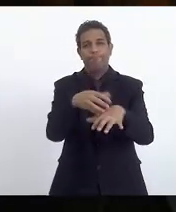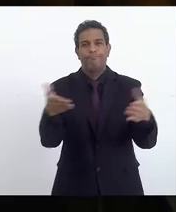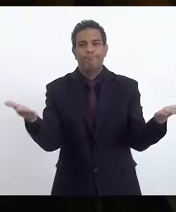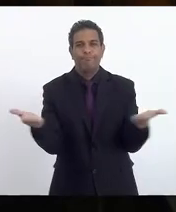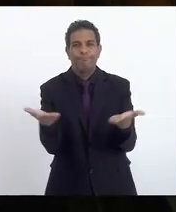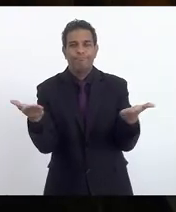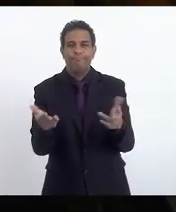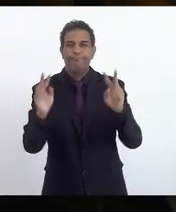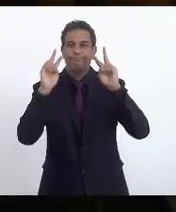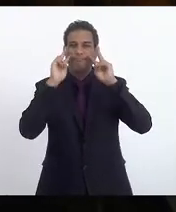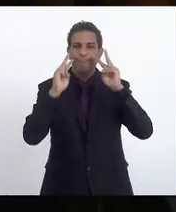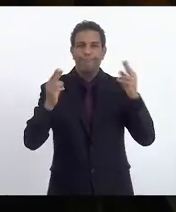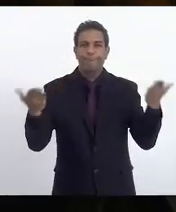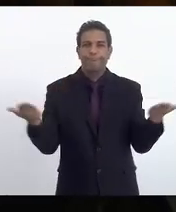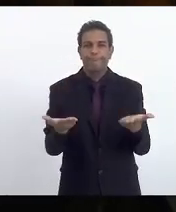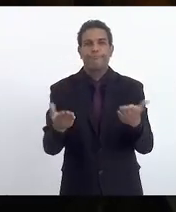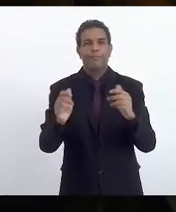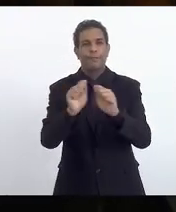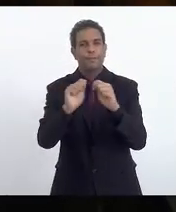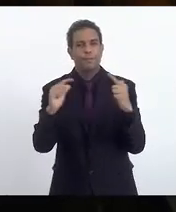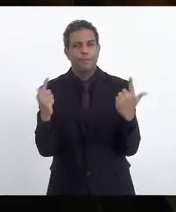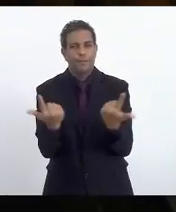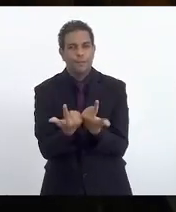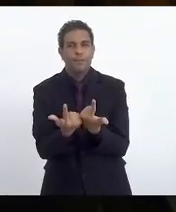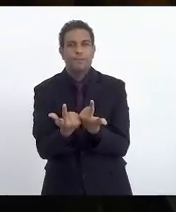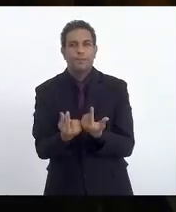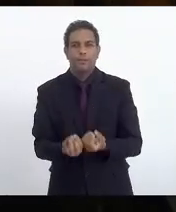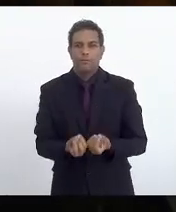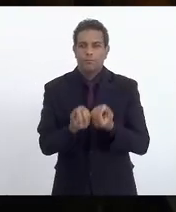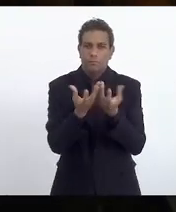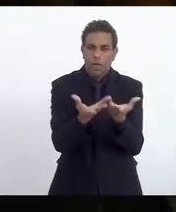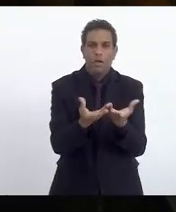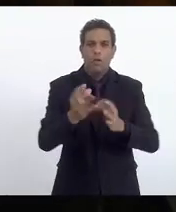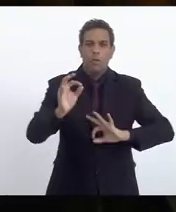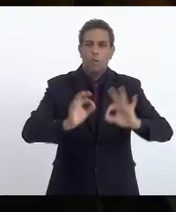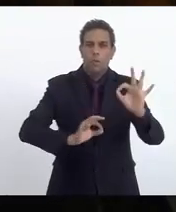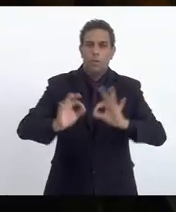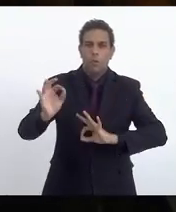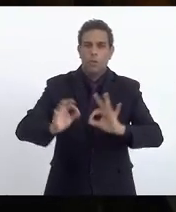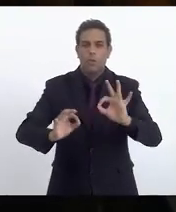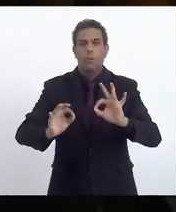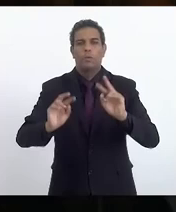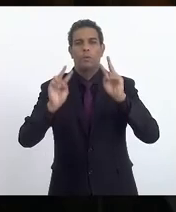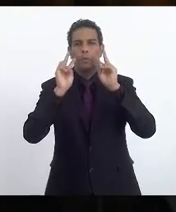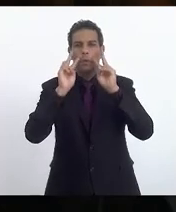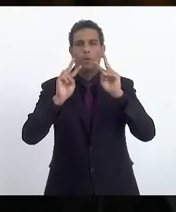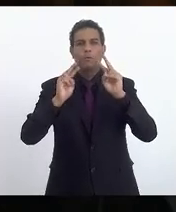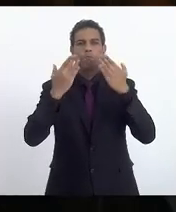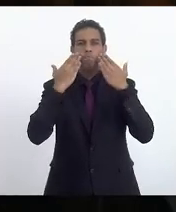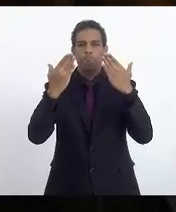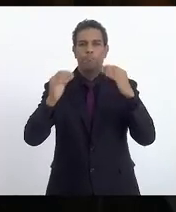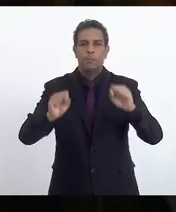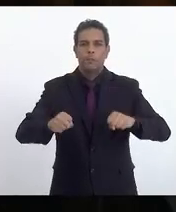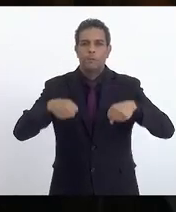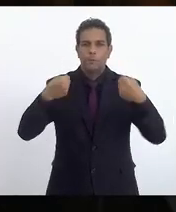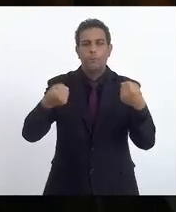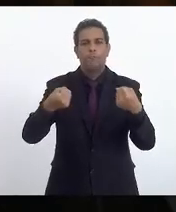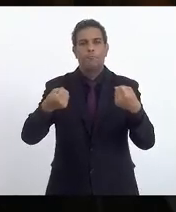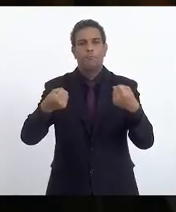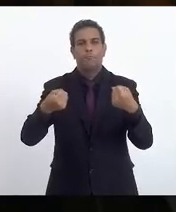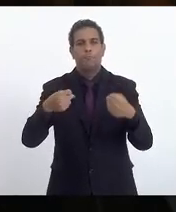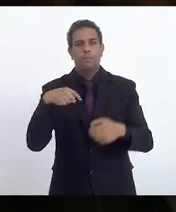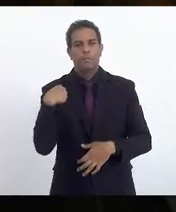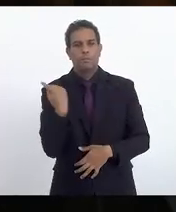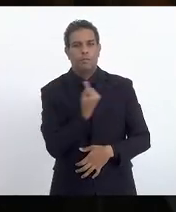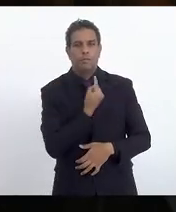transporte aquaviário Assembleia Legislativa está jogando de novo um papel importante através da frente parlamentar em defesa do transporte aquaviário